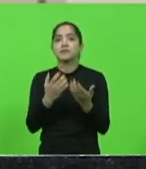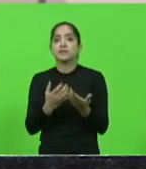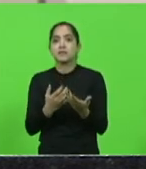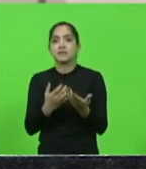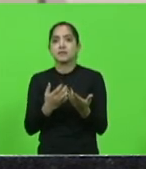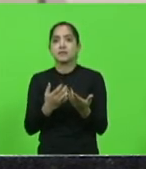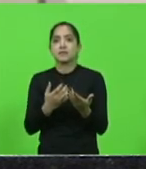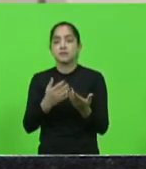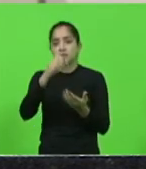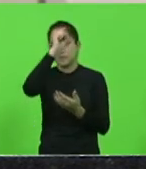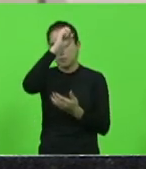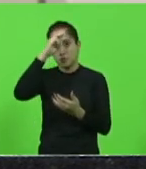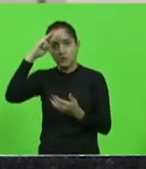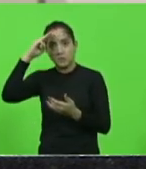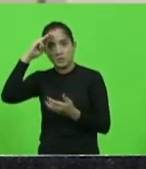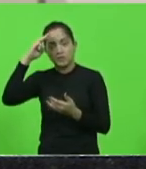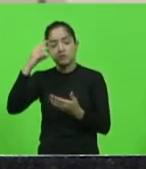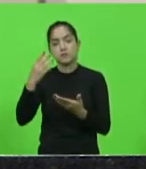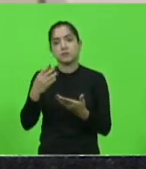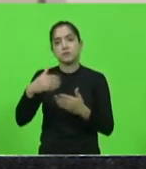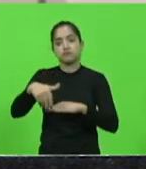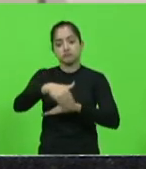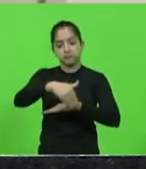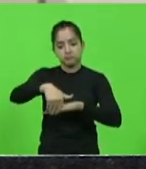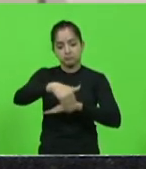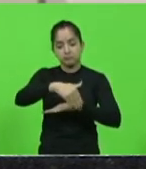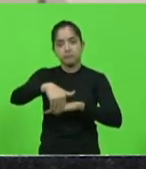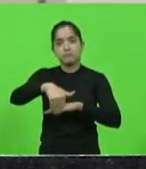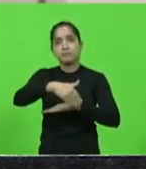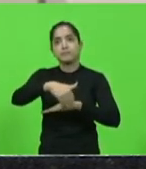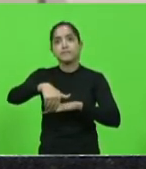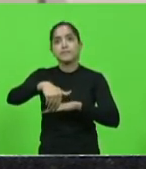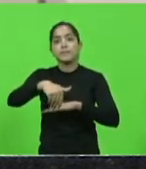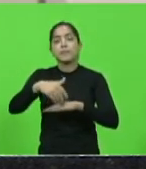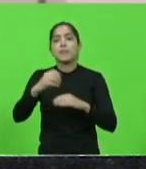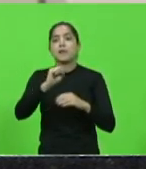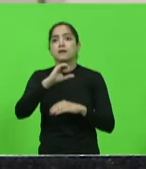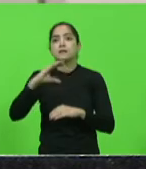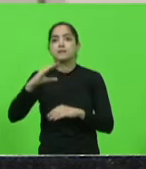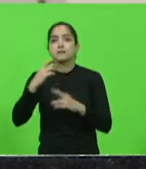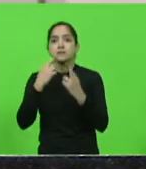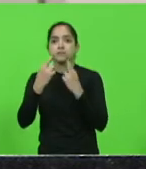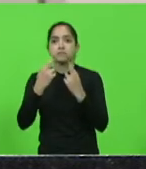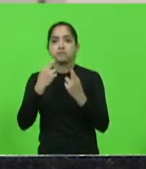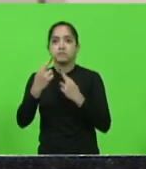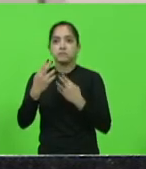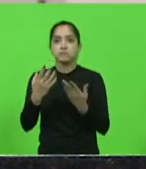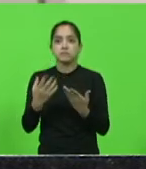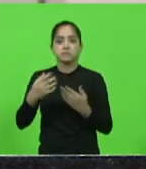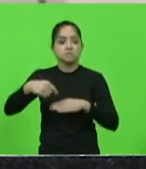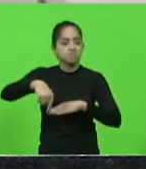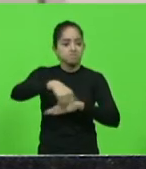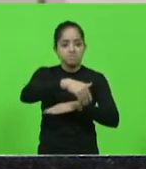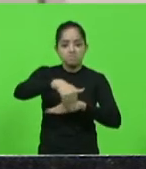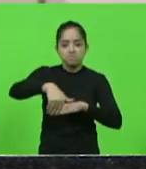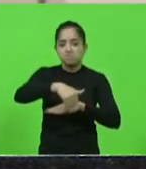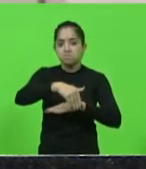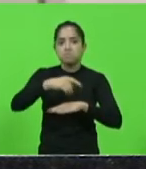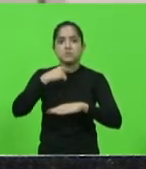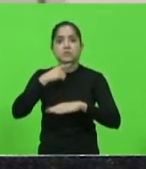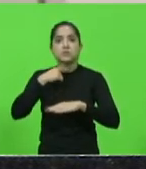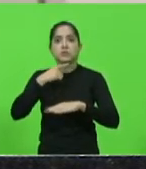Oeste, Bandeirantes... Bandeirantes? Bandeirante. O Lauro da Visão não dá mais para transitar nesse